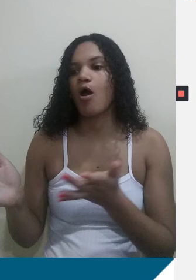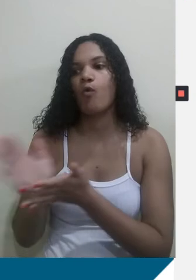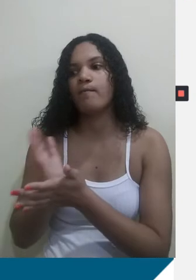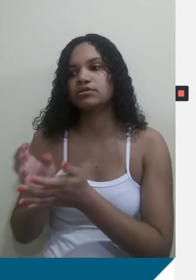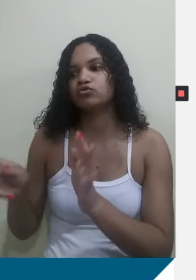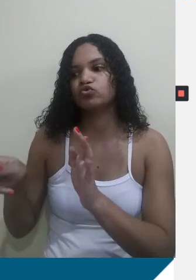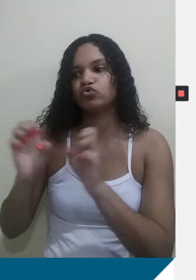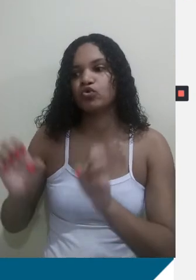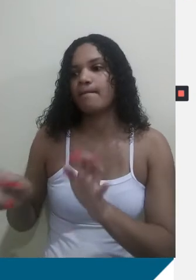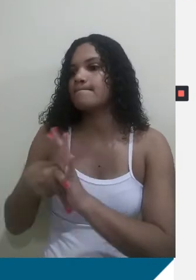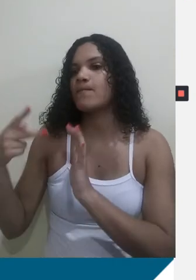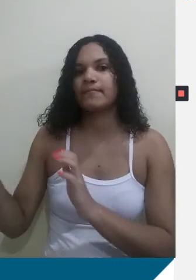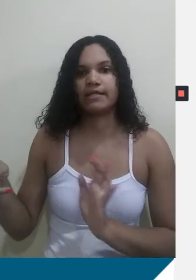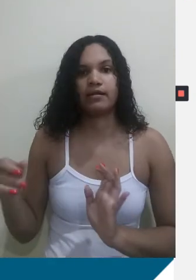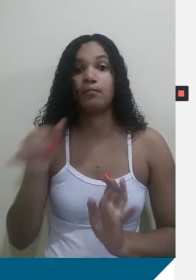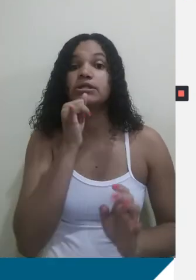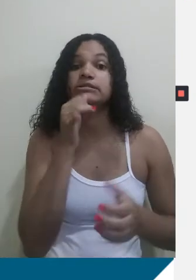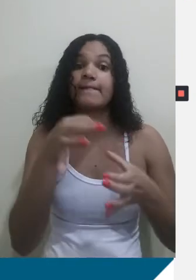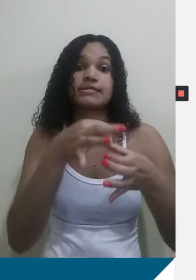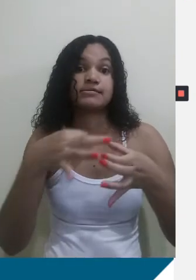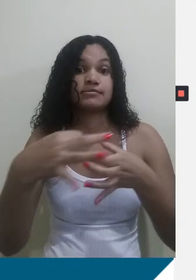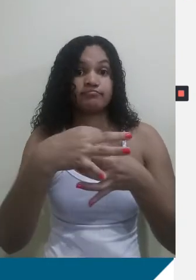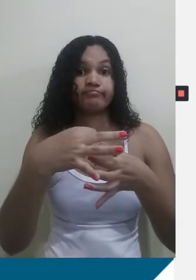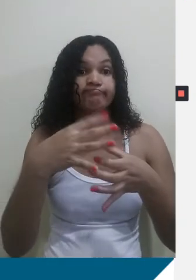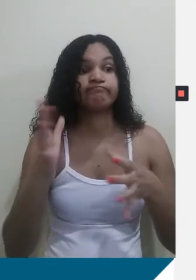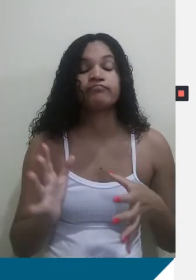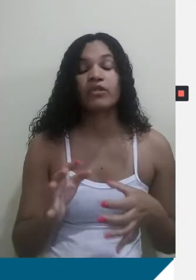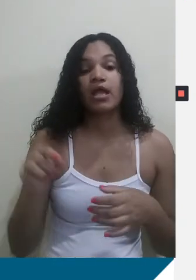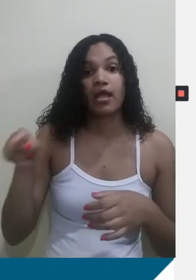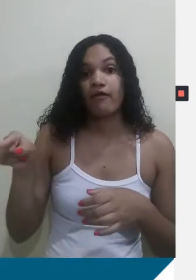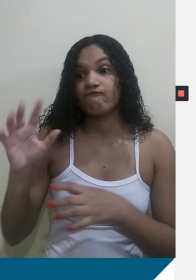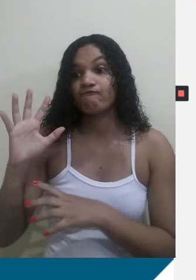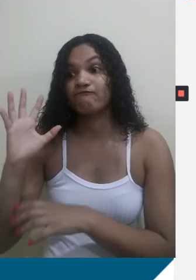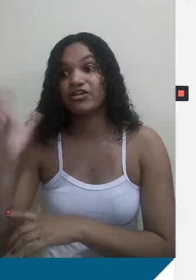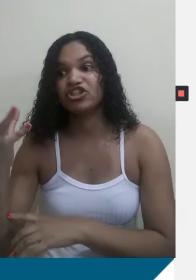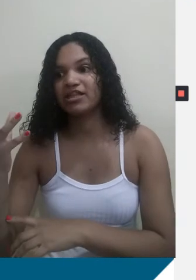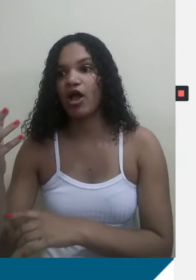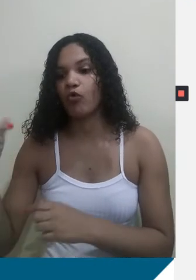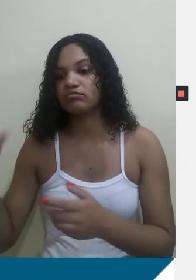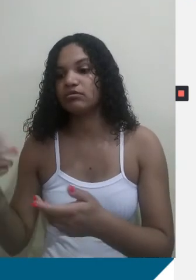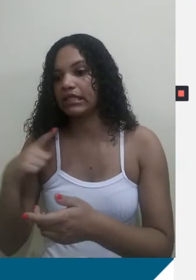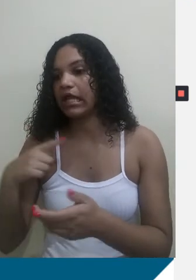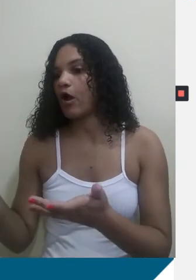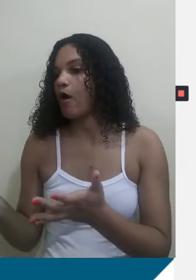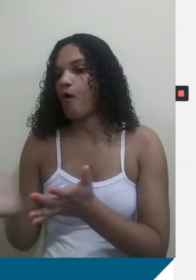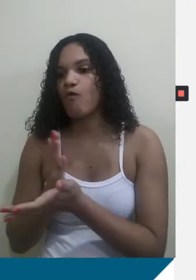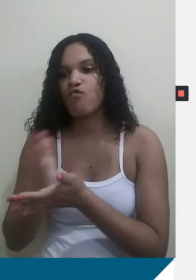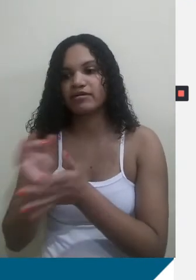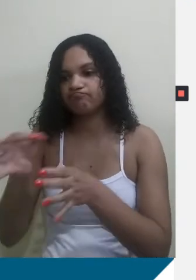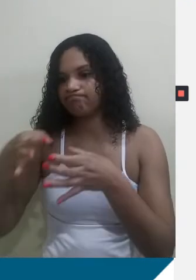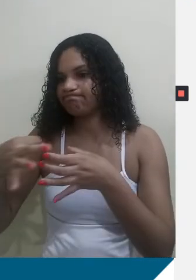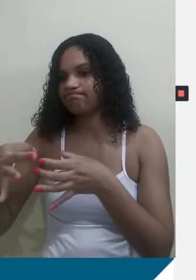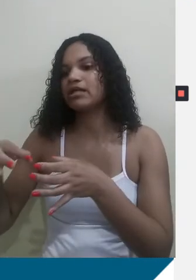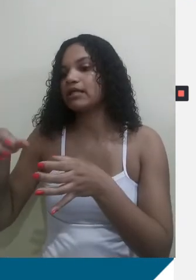2 tipos de célula, animal e vegetal, mas a célula vegetal possui algumas organelas que não estão presentes na